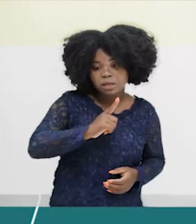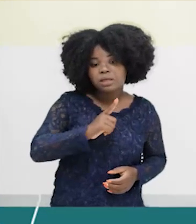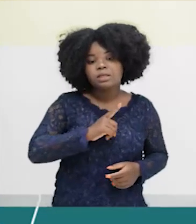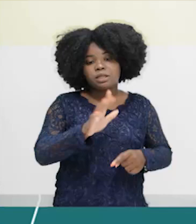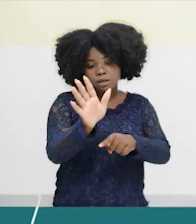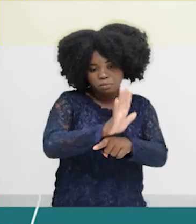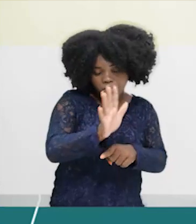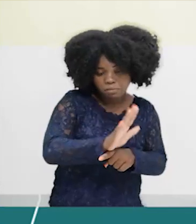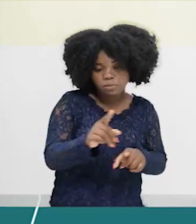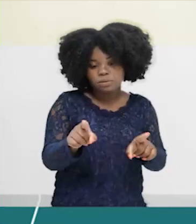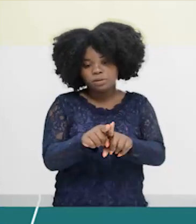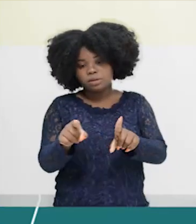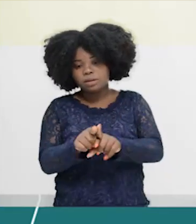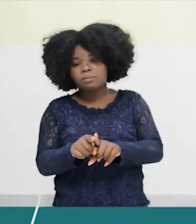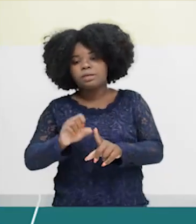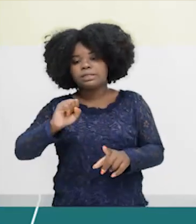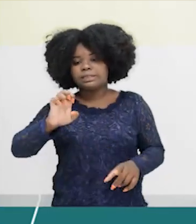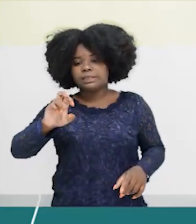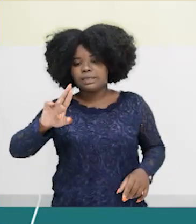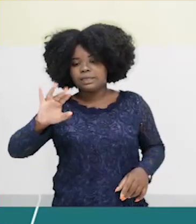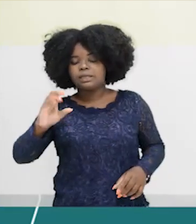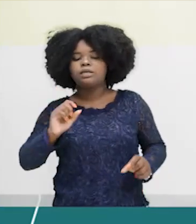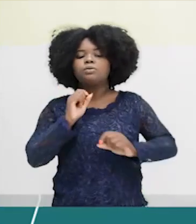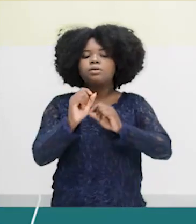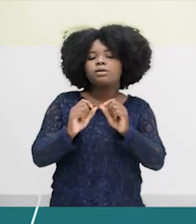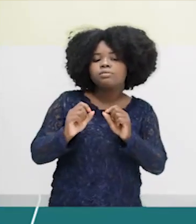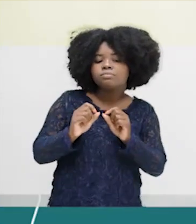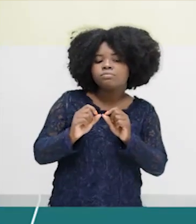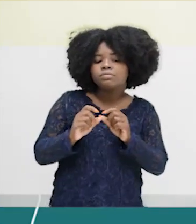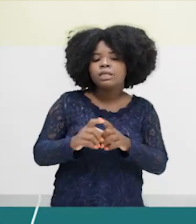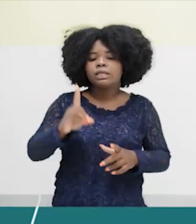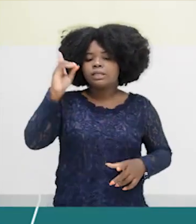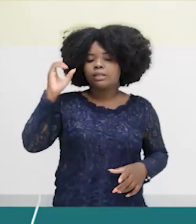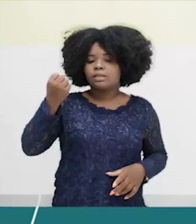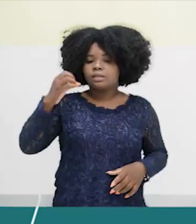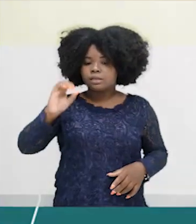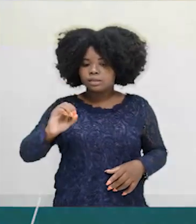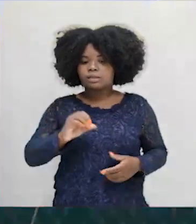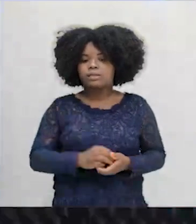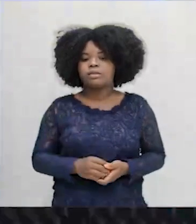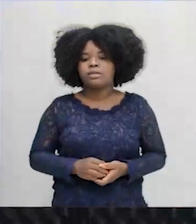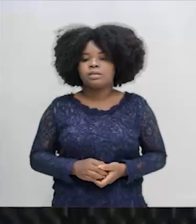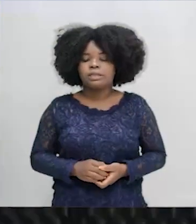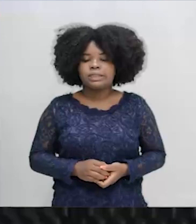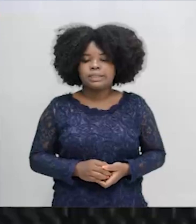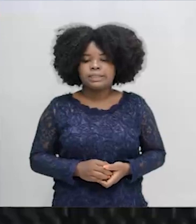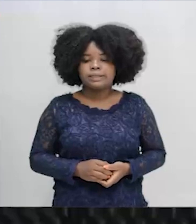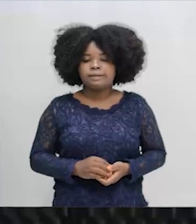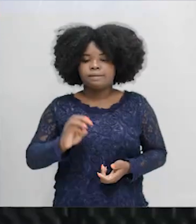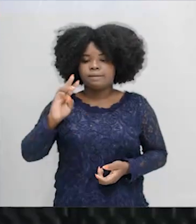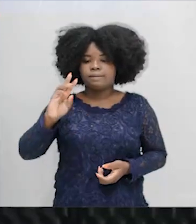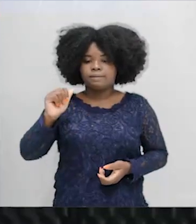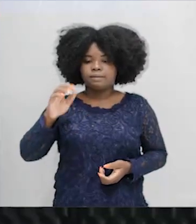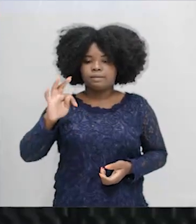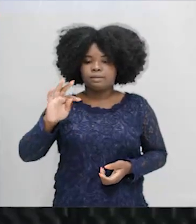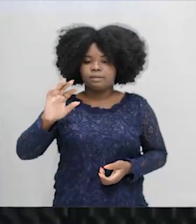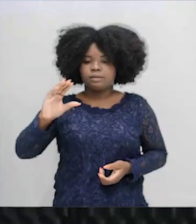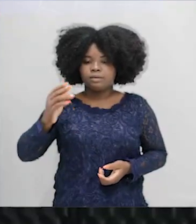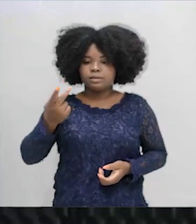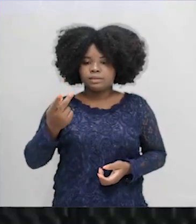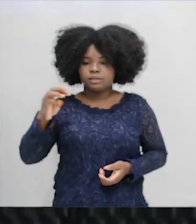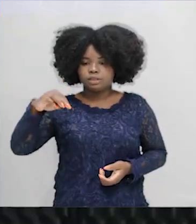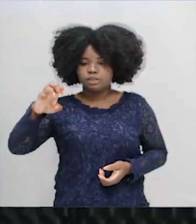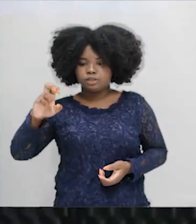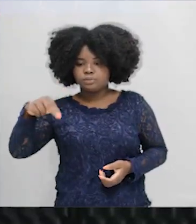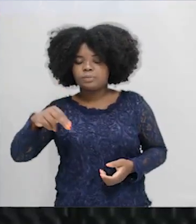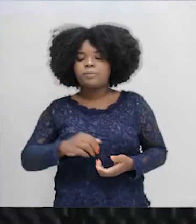se destacaram. Professor, que quadrinho é esse? Ela é da década de 80, chama Watchmen. É uma graphic novel, já falar para vocês que é um